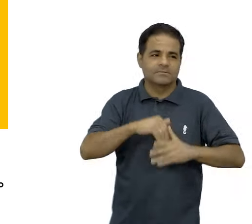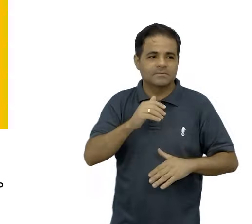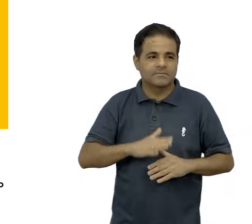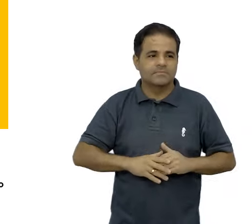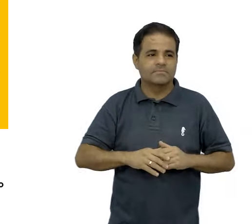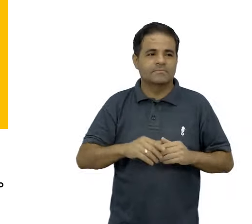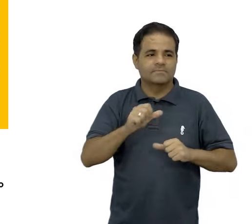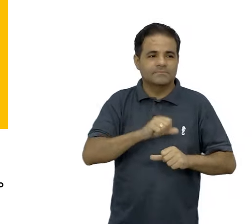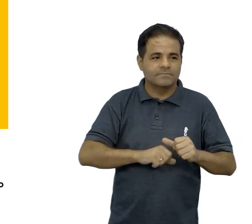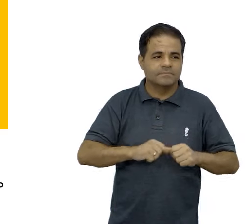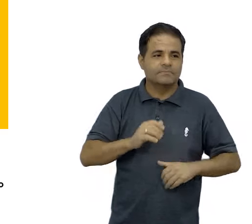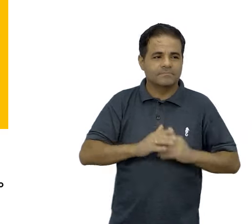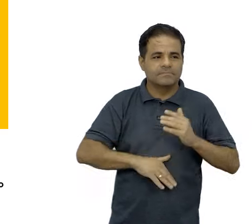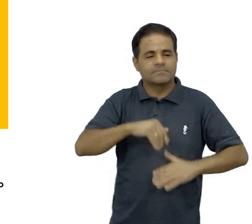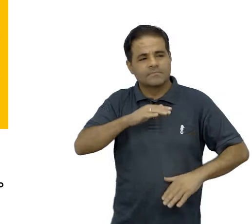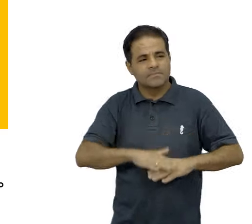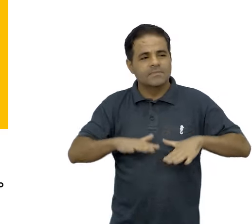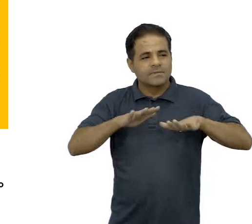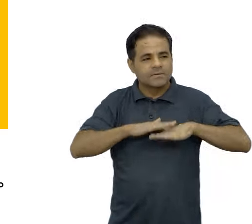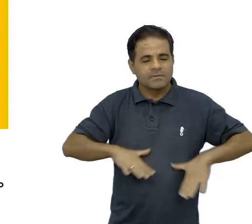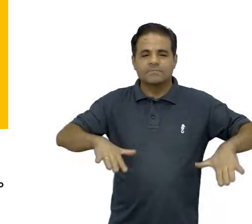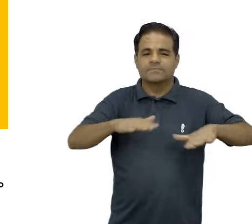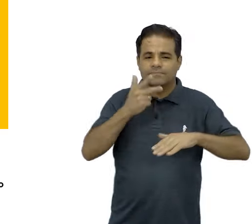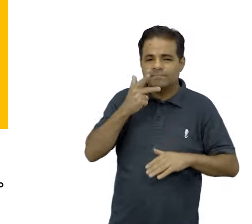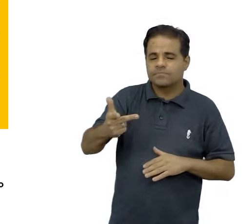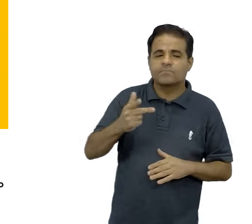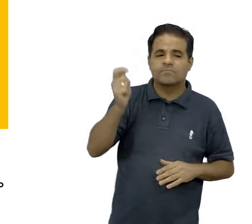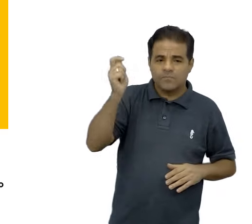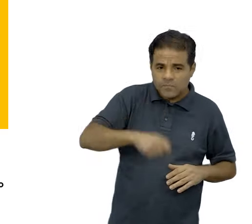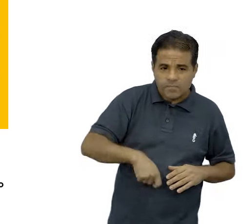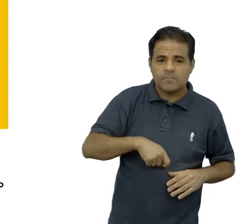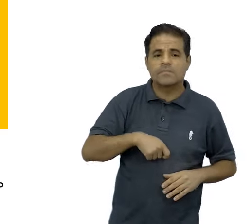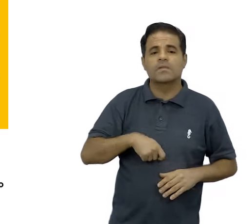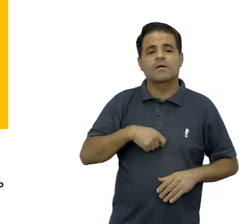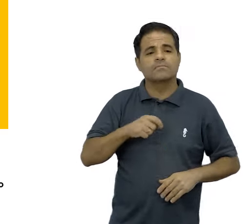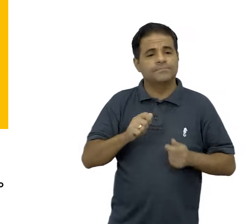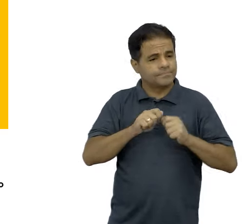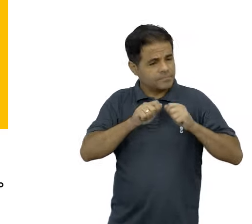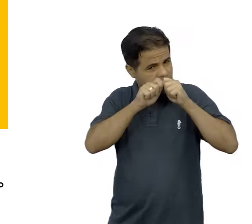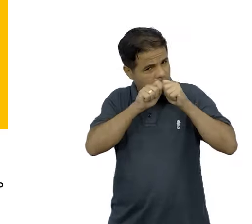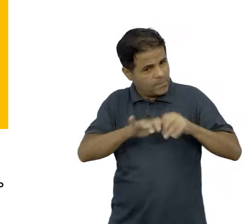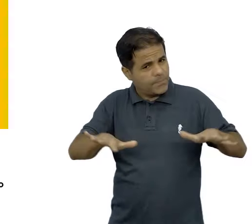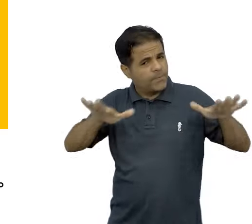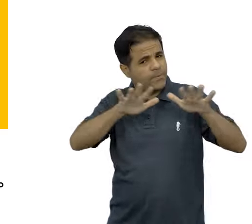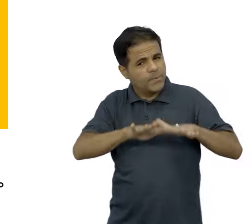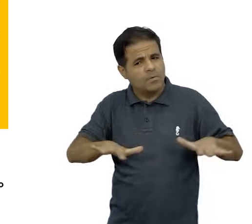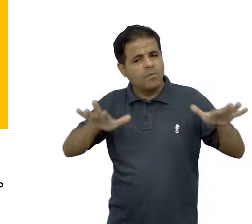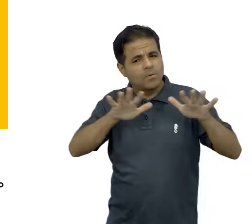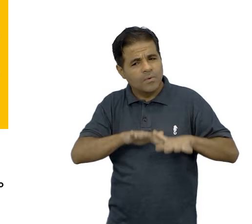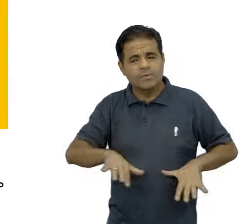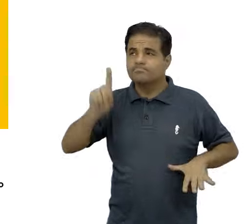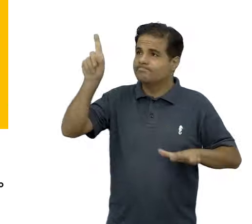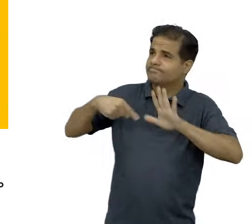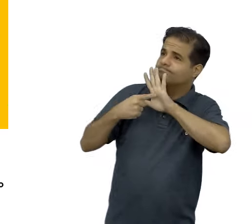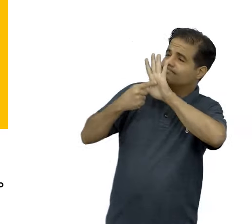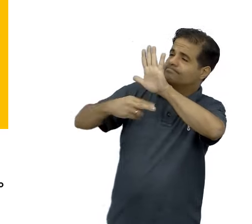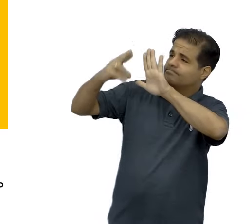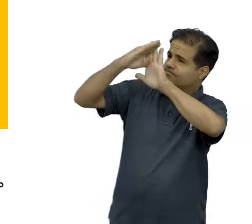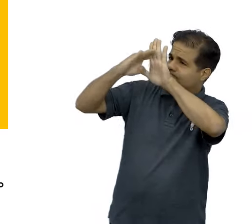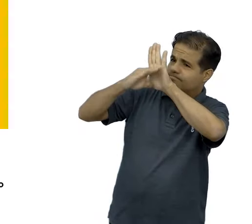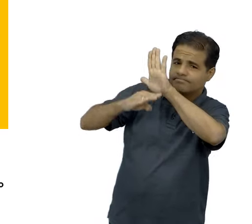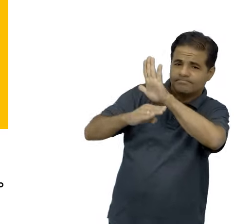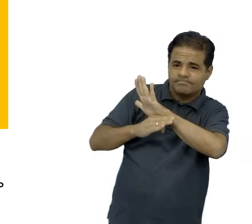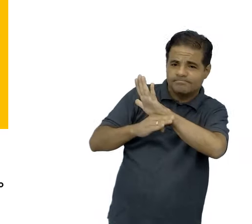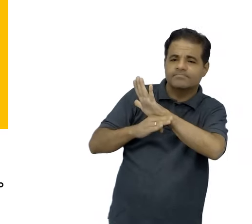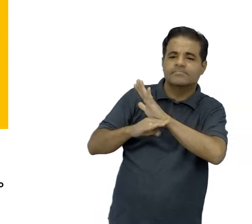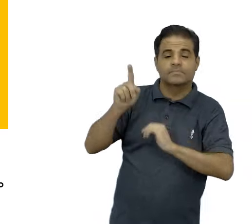organizacional, né? E quais são os indicativos do pensamento aritmético, né? Apresentado nesse roteiro